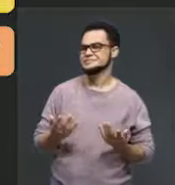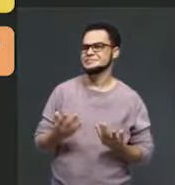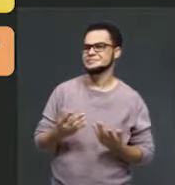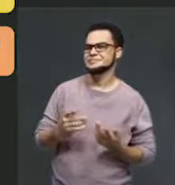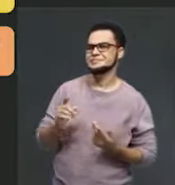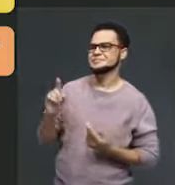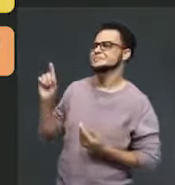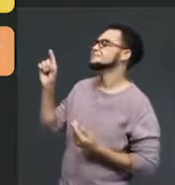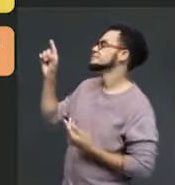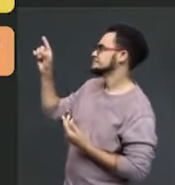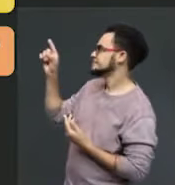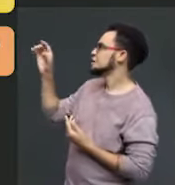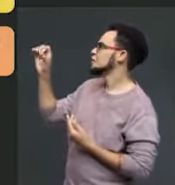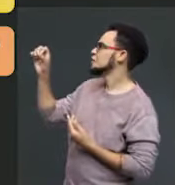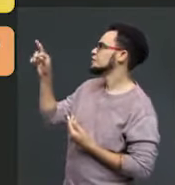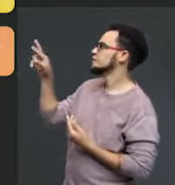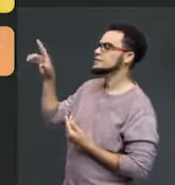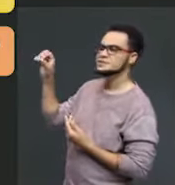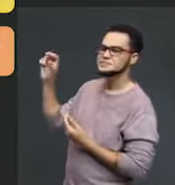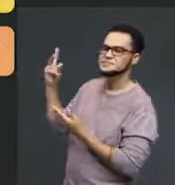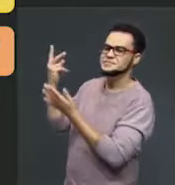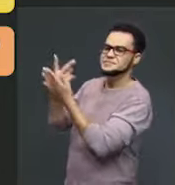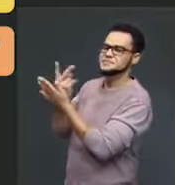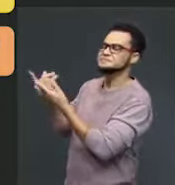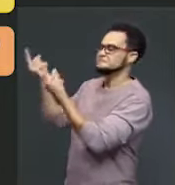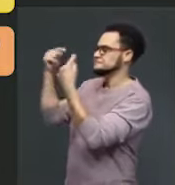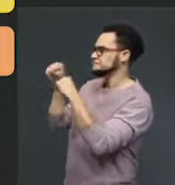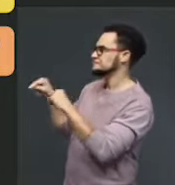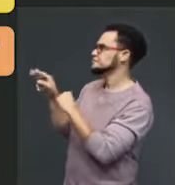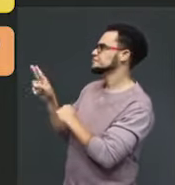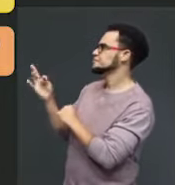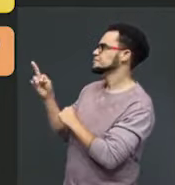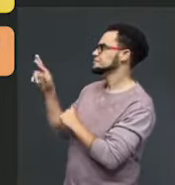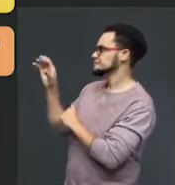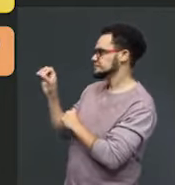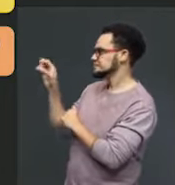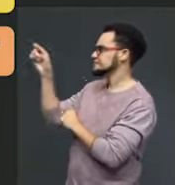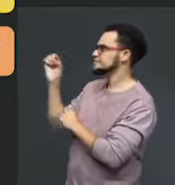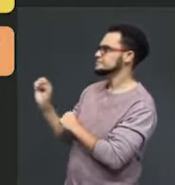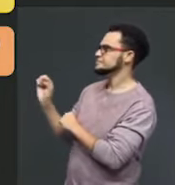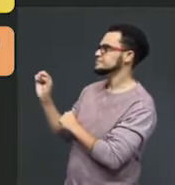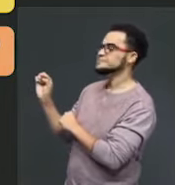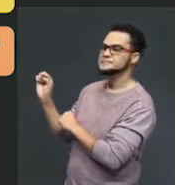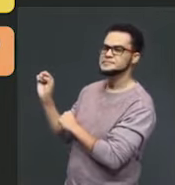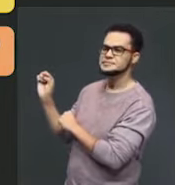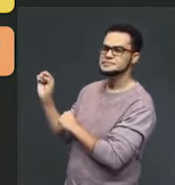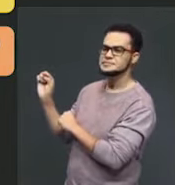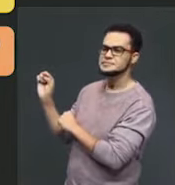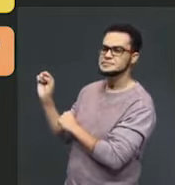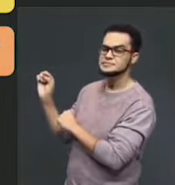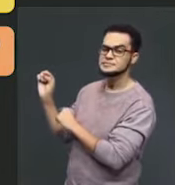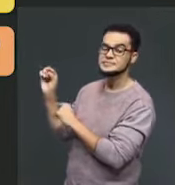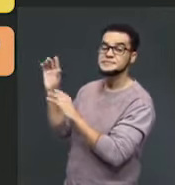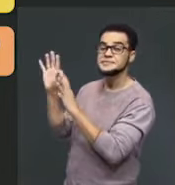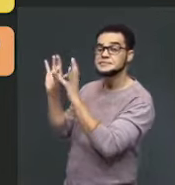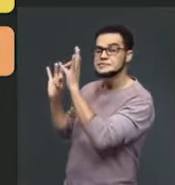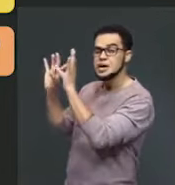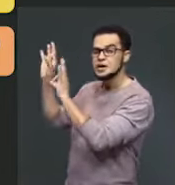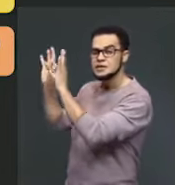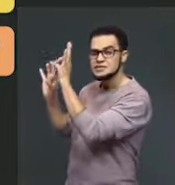no ovário, eventos no útero, que por sua vez são orquestrados,